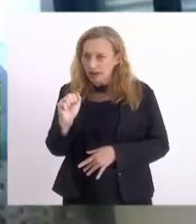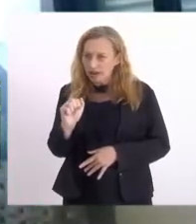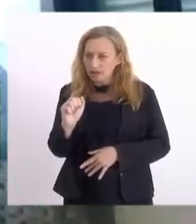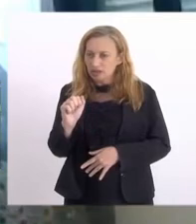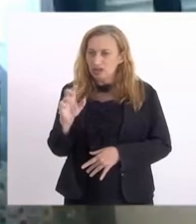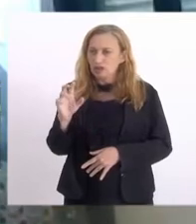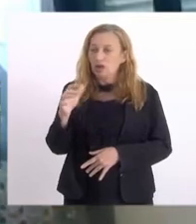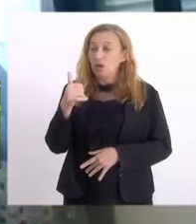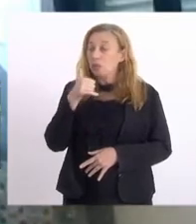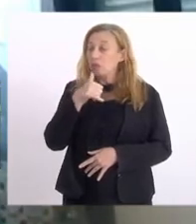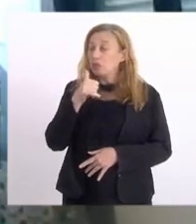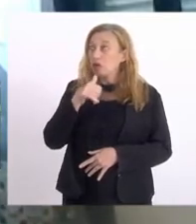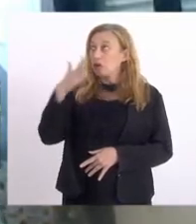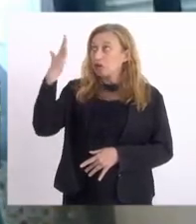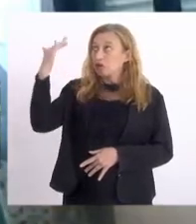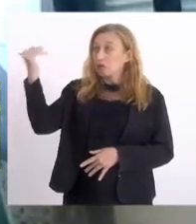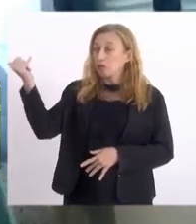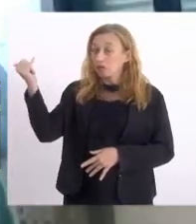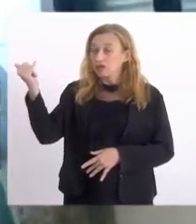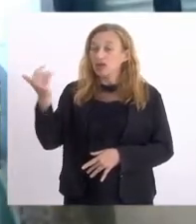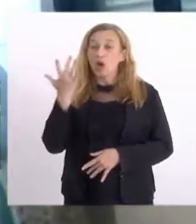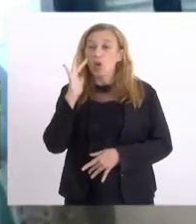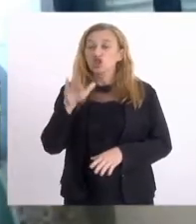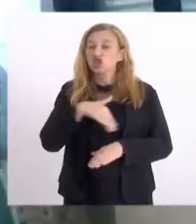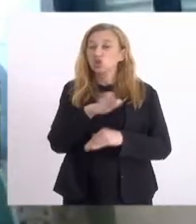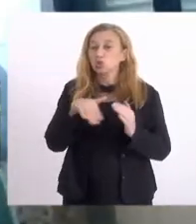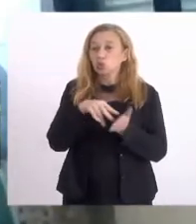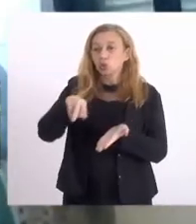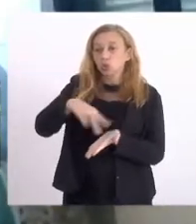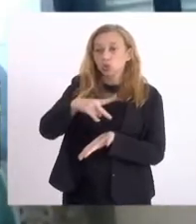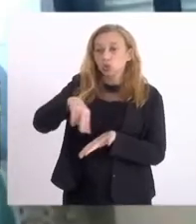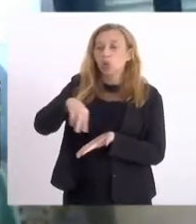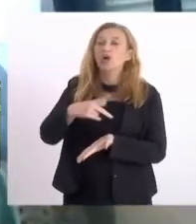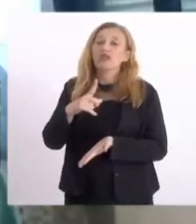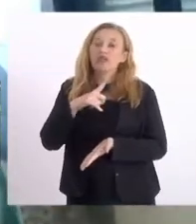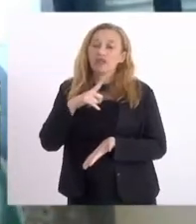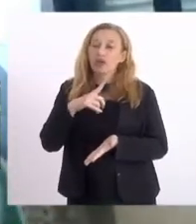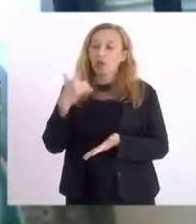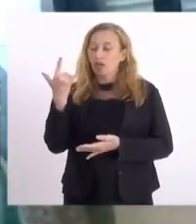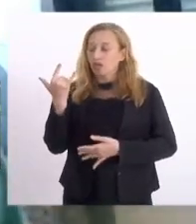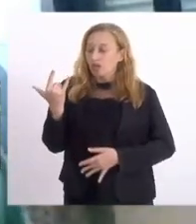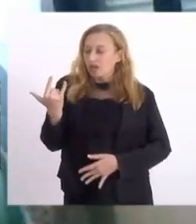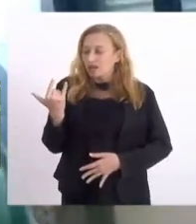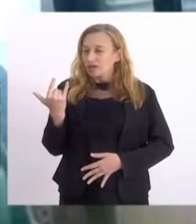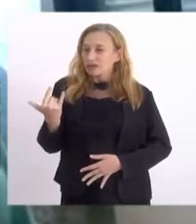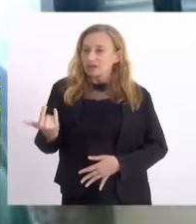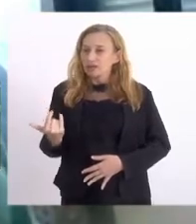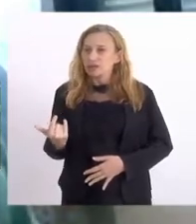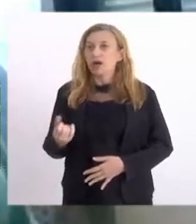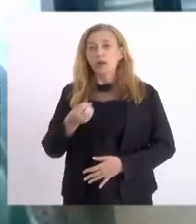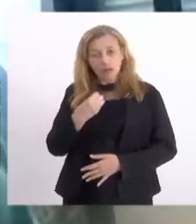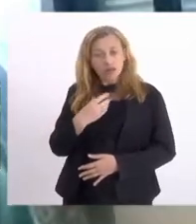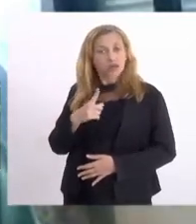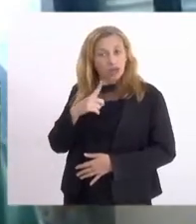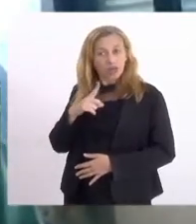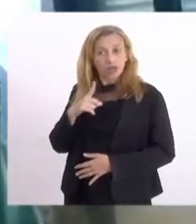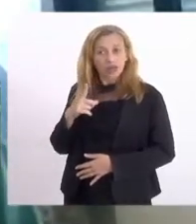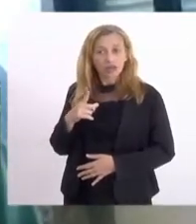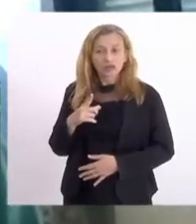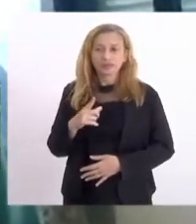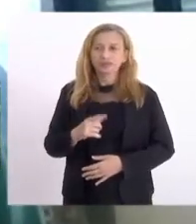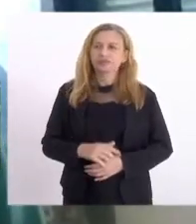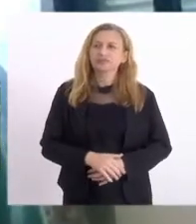coreógrafa importante. Eu acho que toda dança ela tem um lado sensual. Ainda bem que tem. É Eros